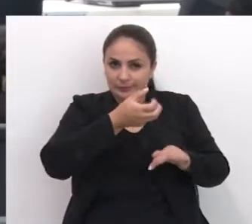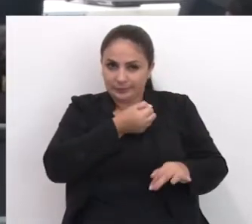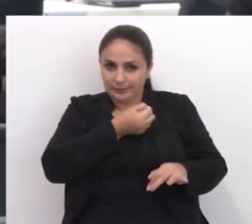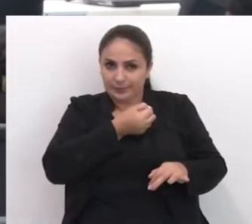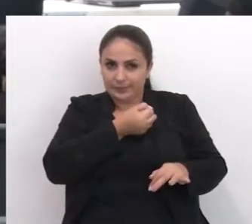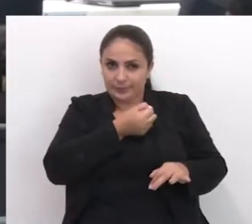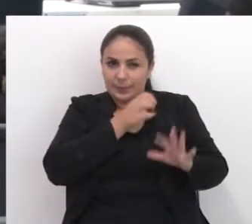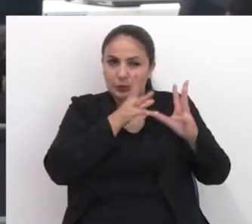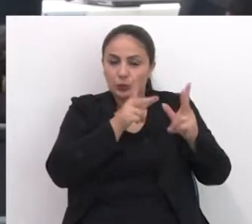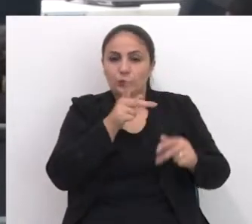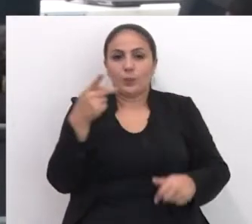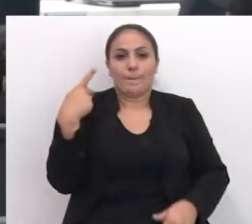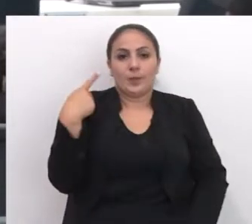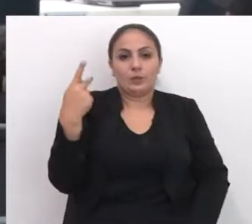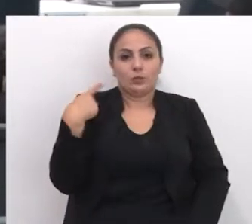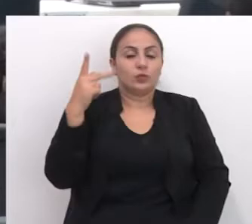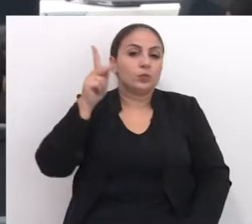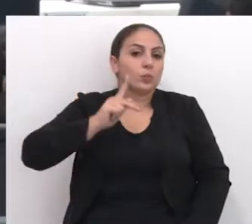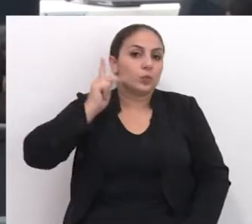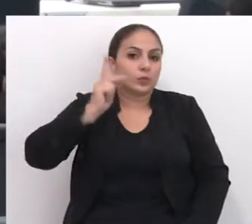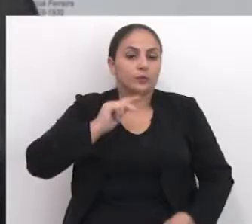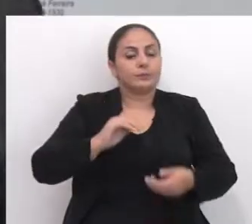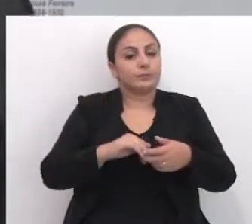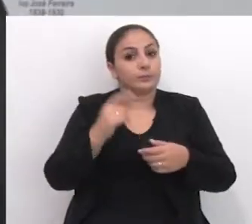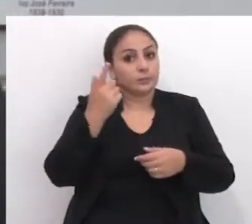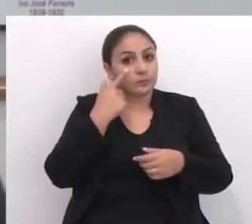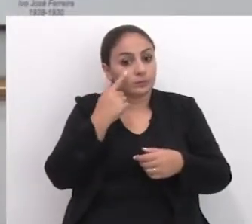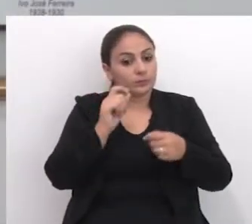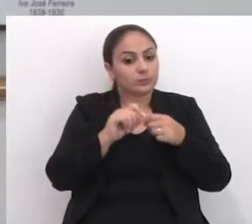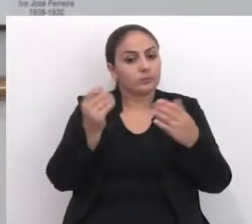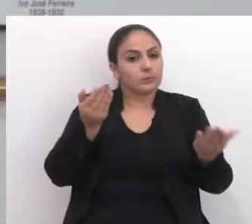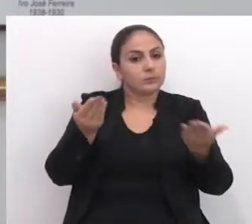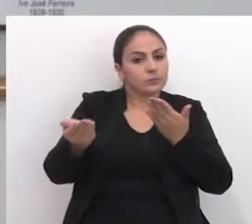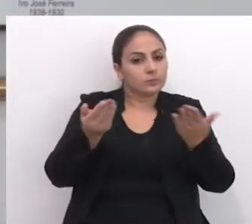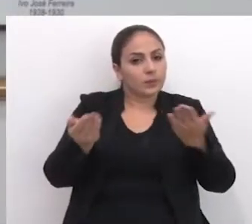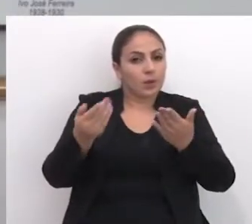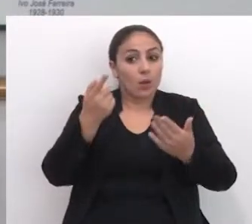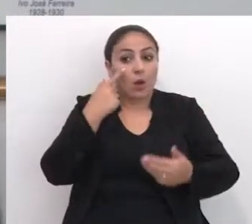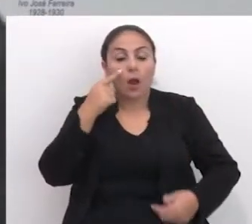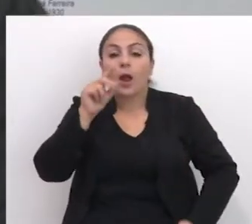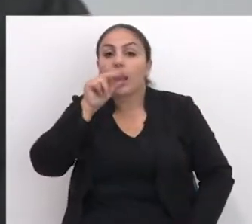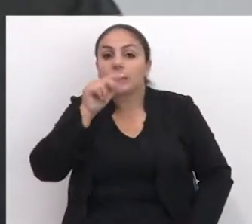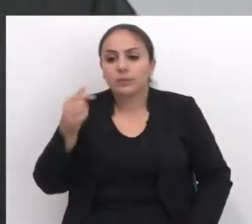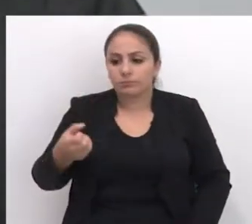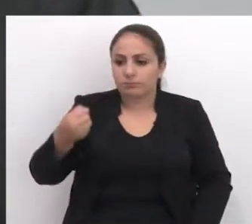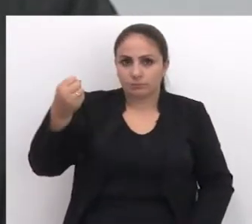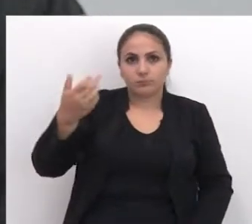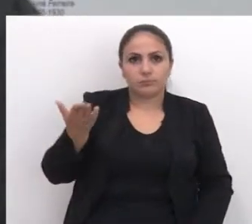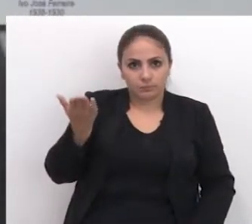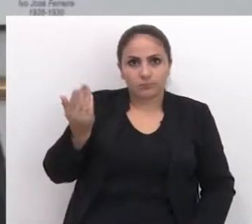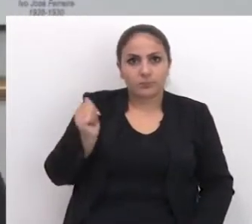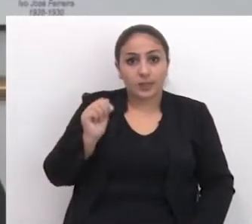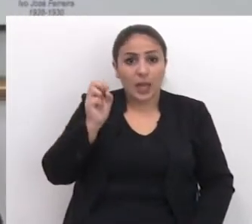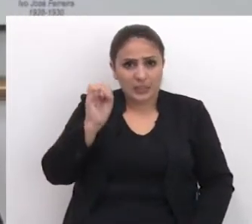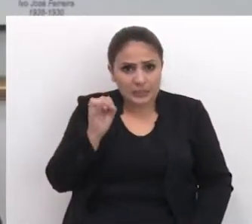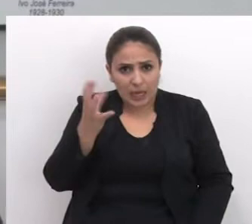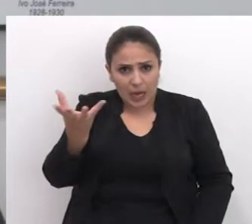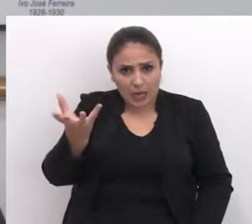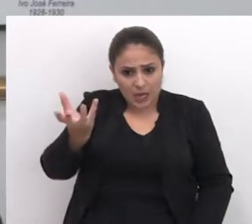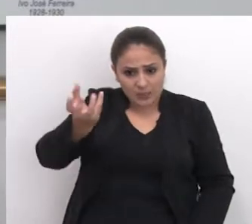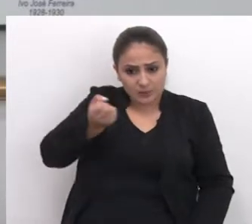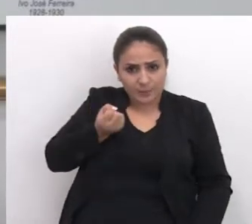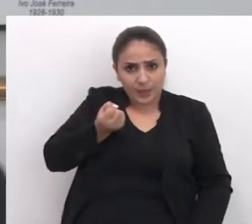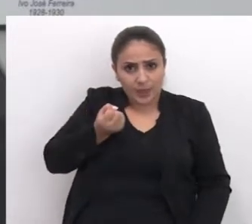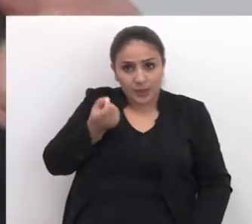benefício concedido aos partidos políticos. Então eu fiz uma comparação ali com essa galinha aqui, ó, porque se receber